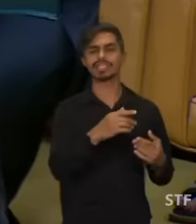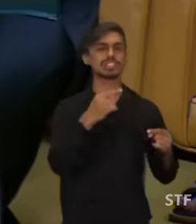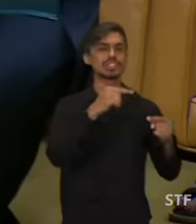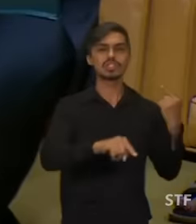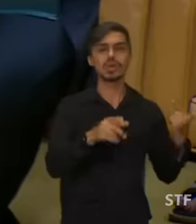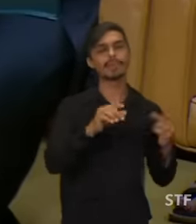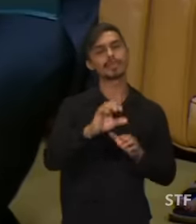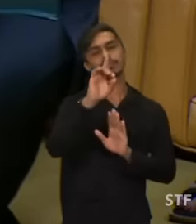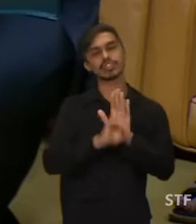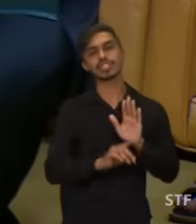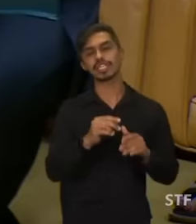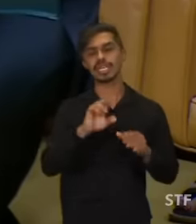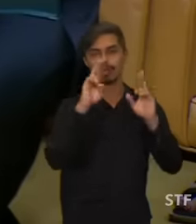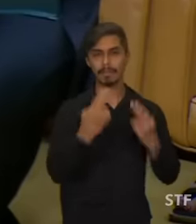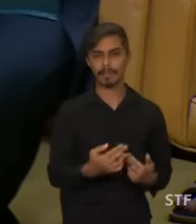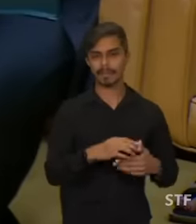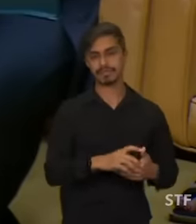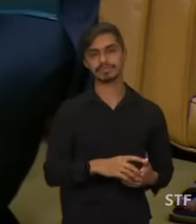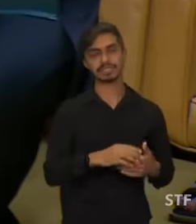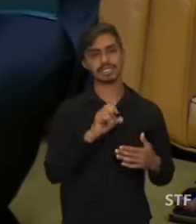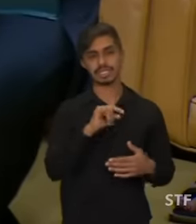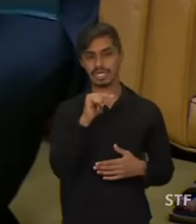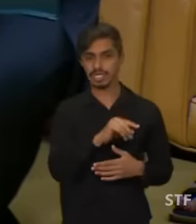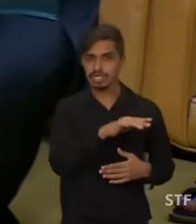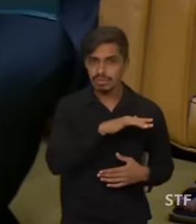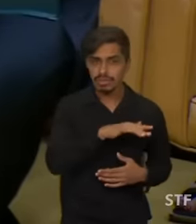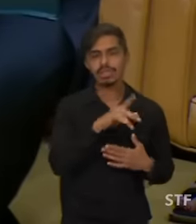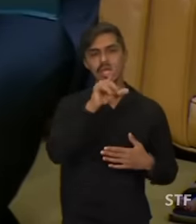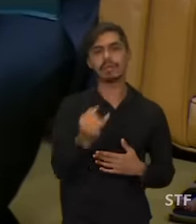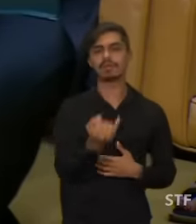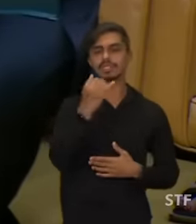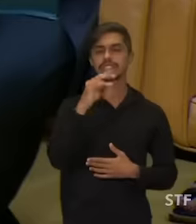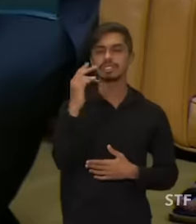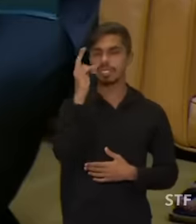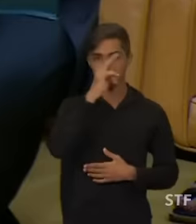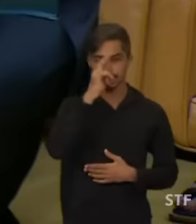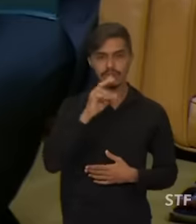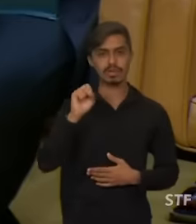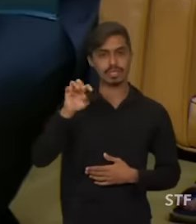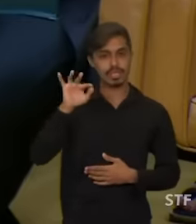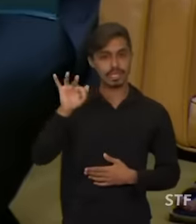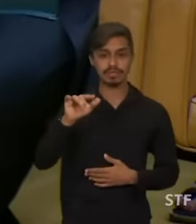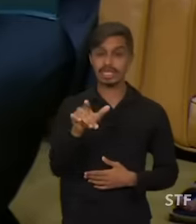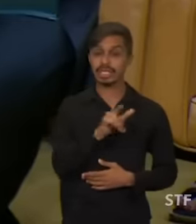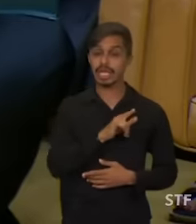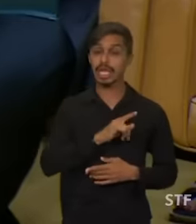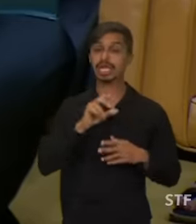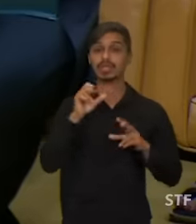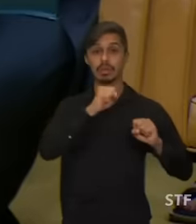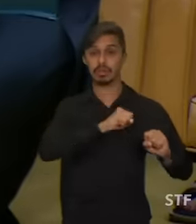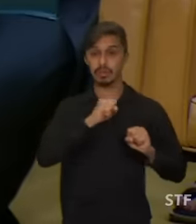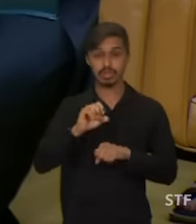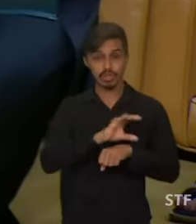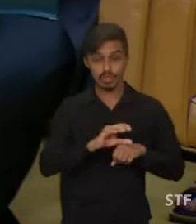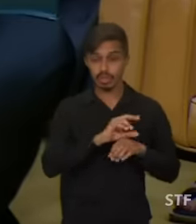qual o Brasil é signatário. Se esse é o caso, é importante lembrarmos que o Supremo Tribunal Federal tem autoridade constitucional e